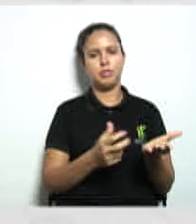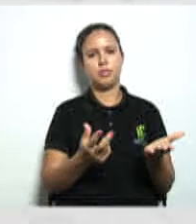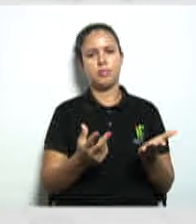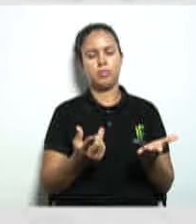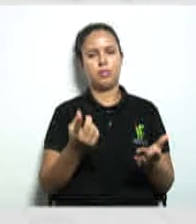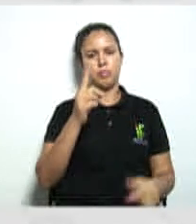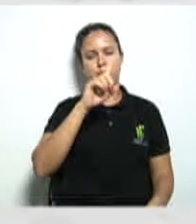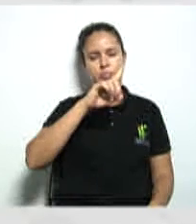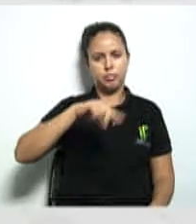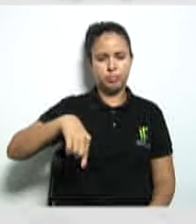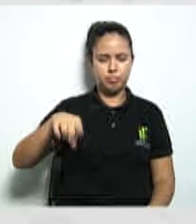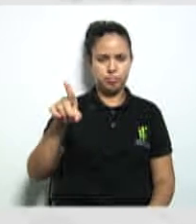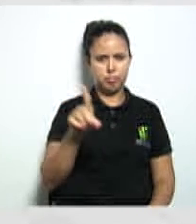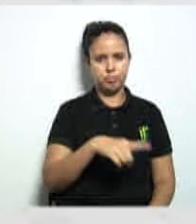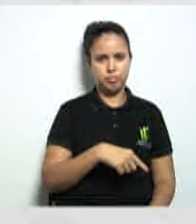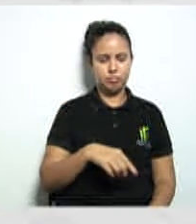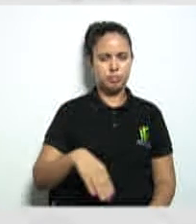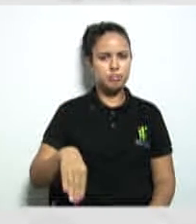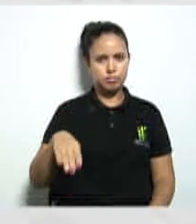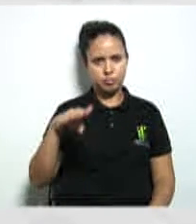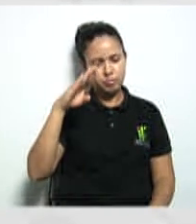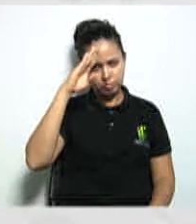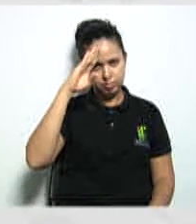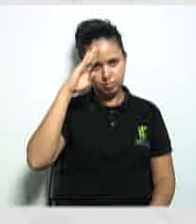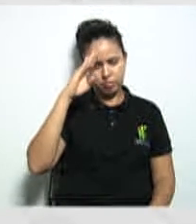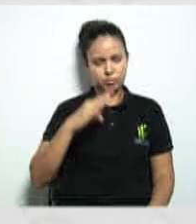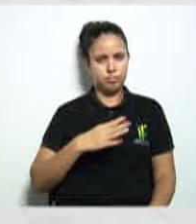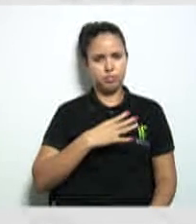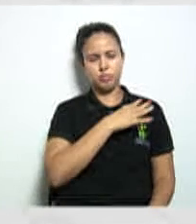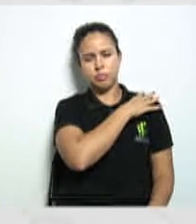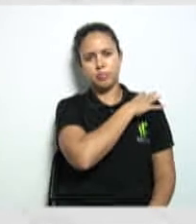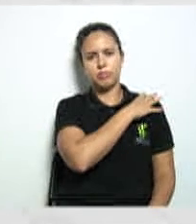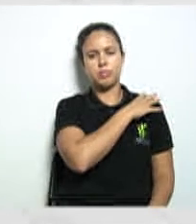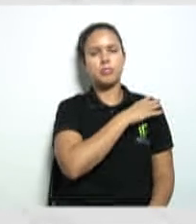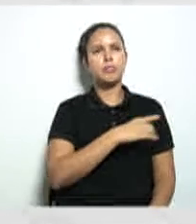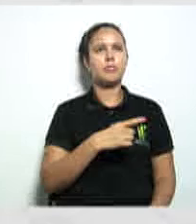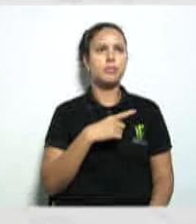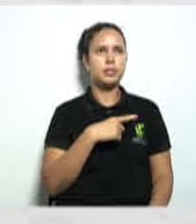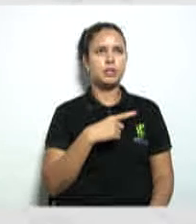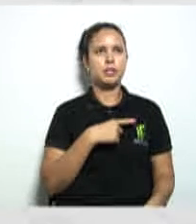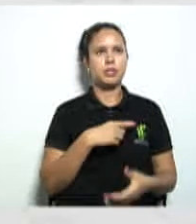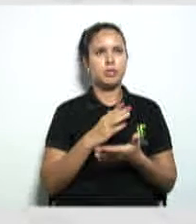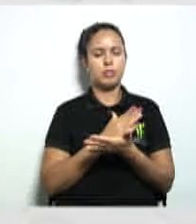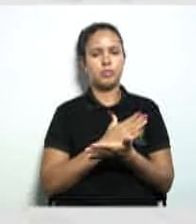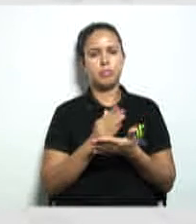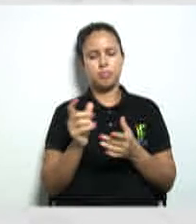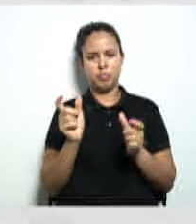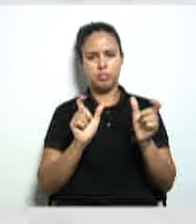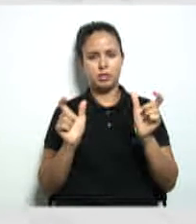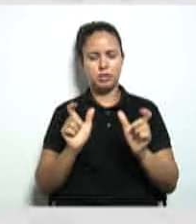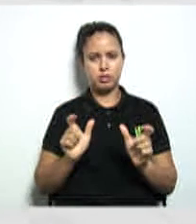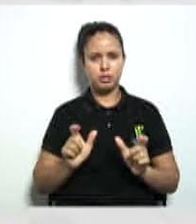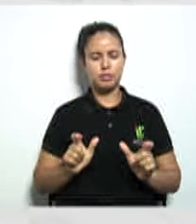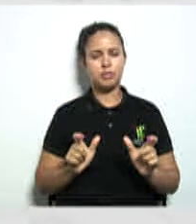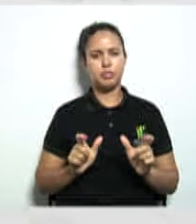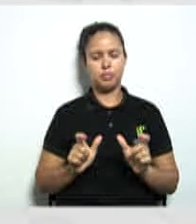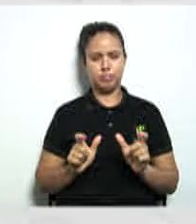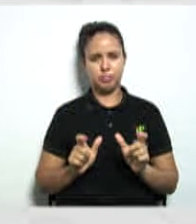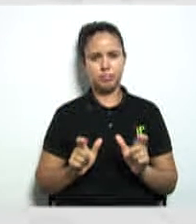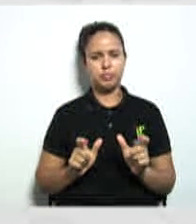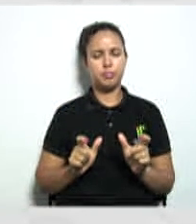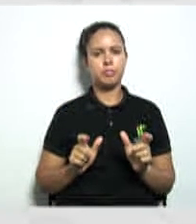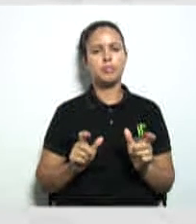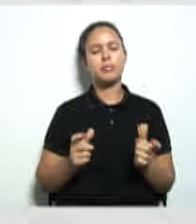caráter paramilitar. Olha só, pessoal, tem algumas palavrinhas aí, né? Que a gente, como a professora Marisete